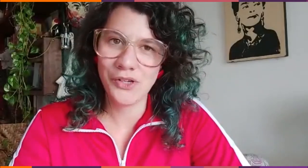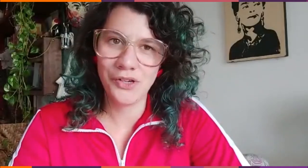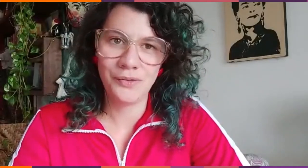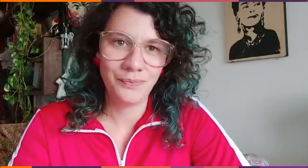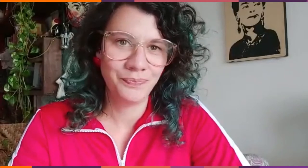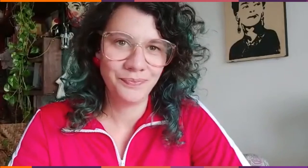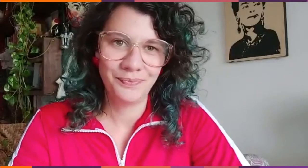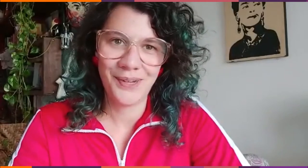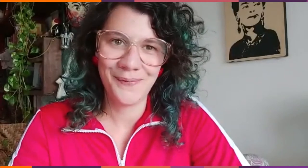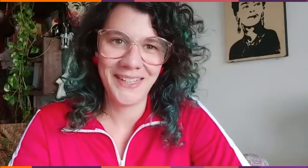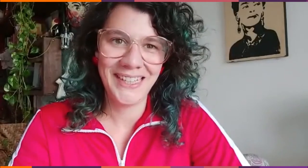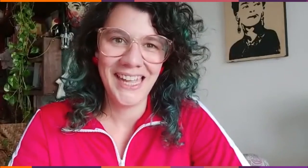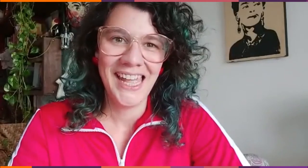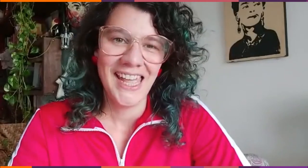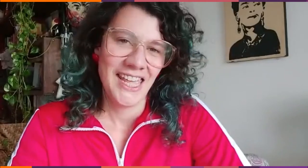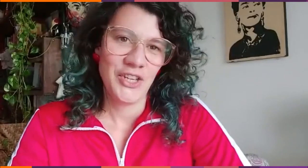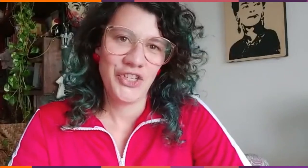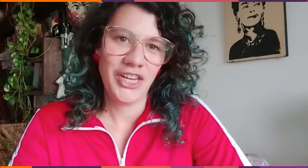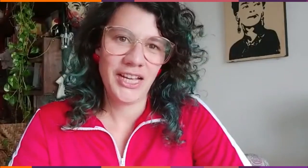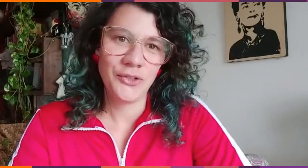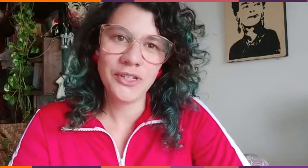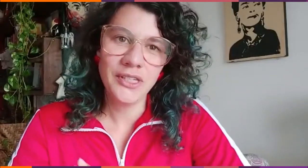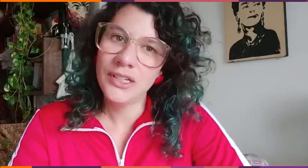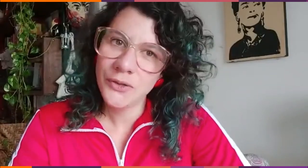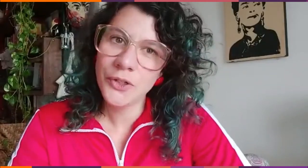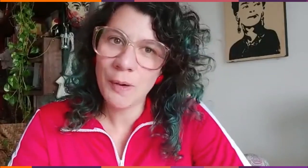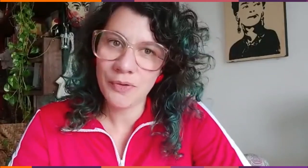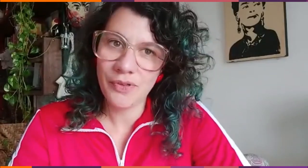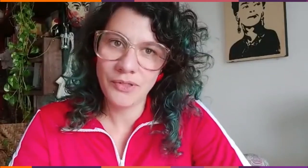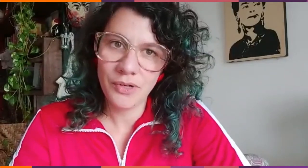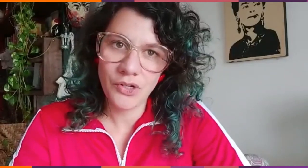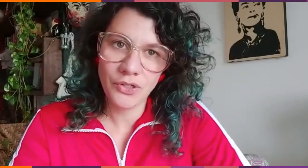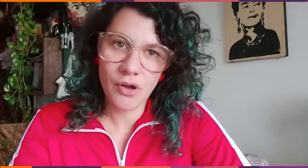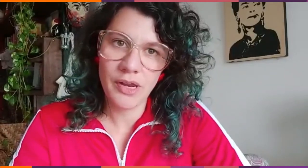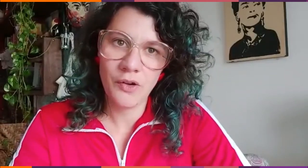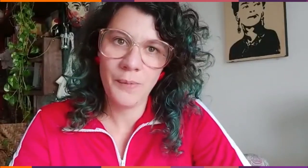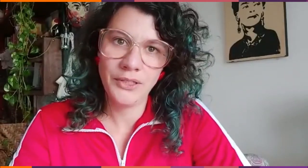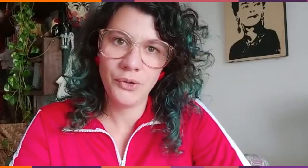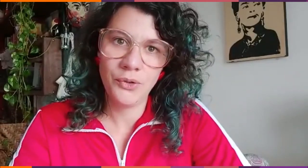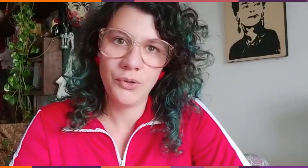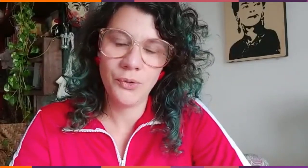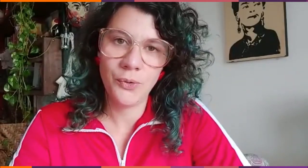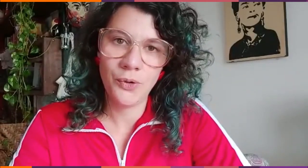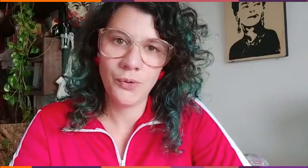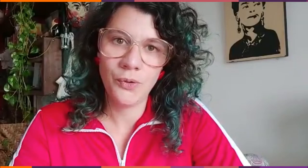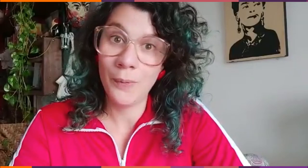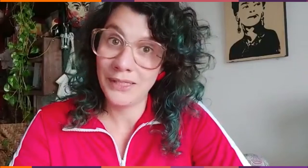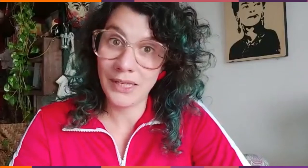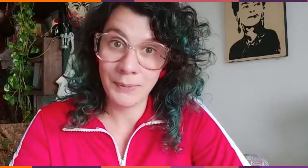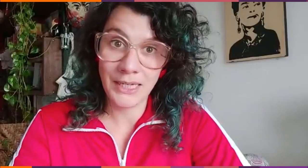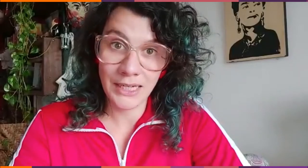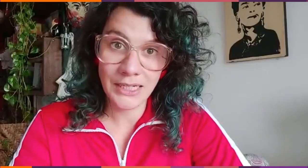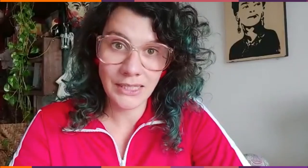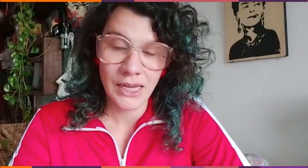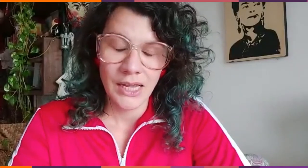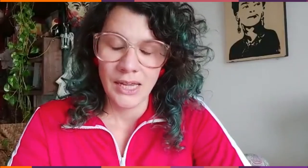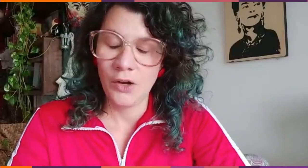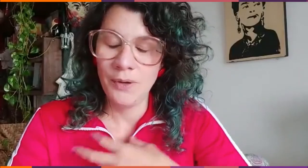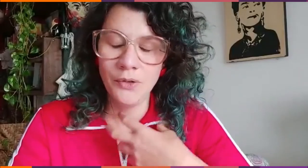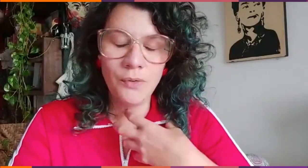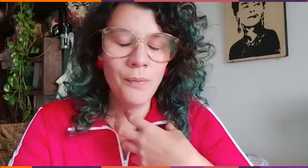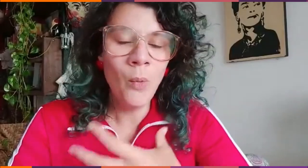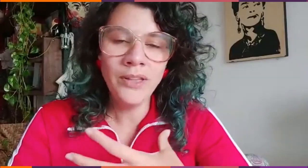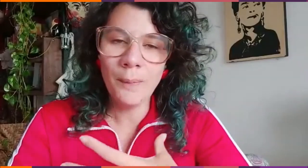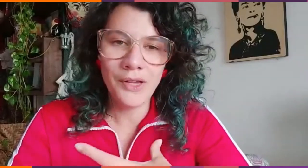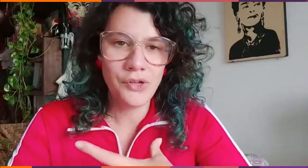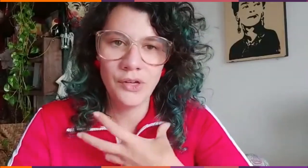Lívia que é uma grande paixão para mim eu tinha 14 anos por uma professora de história Recomendo o romance as meninas